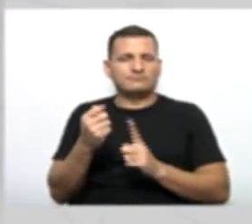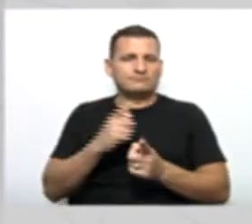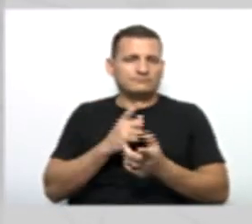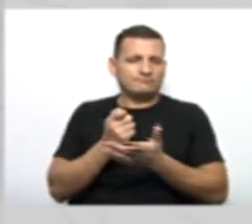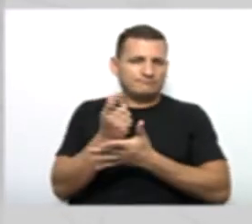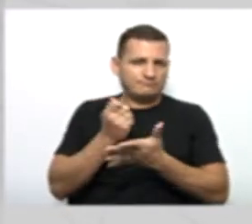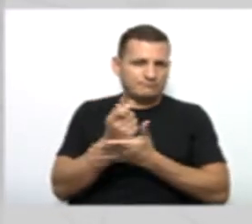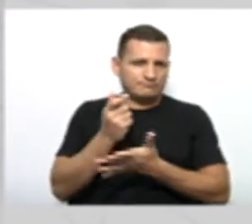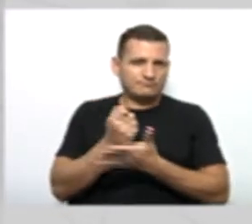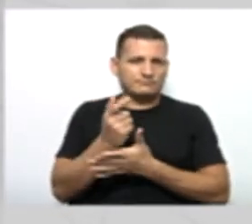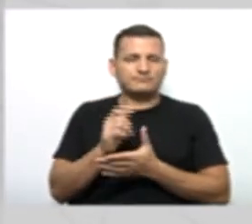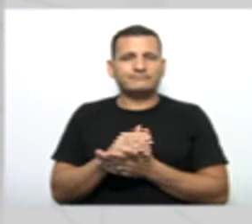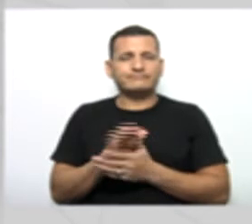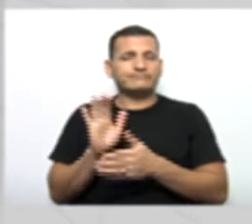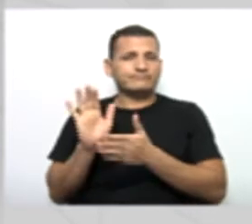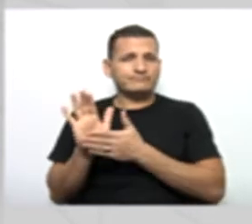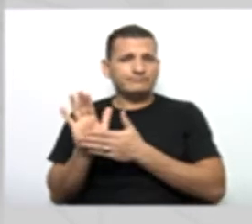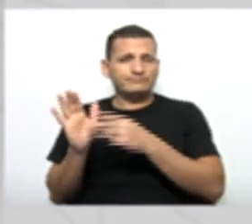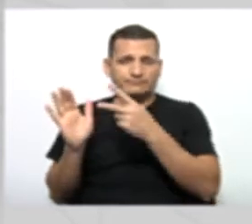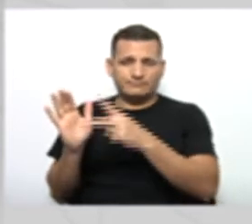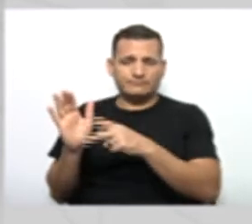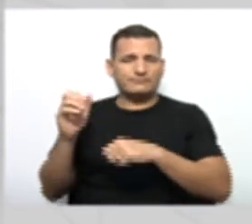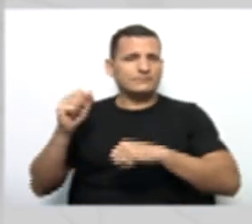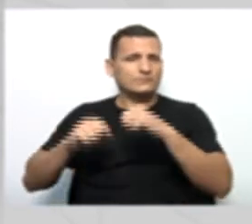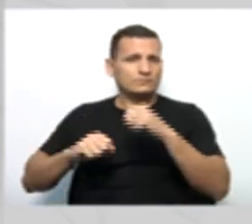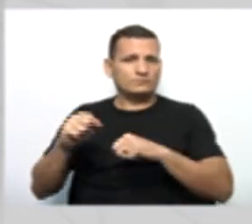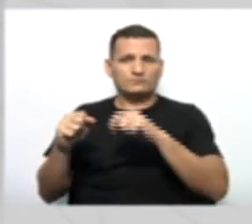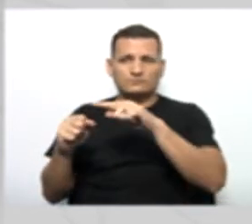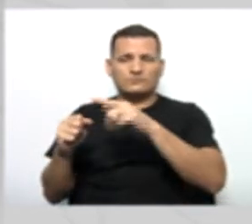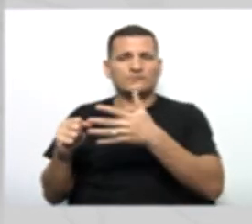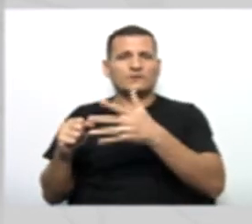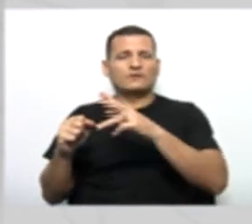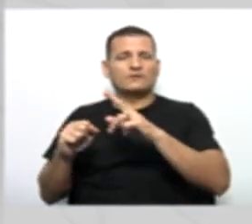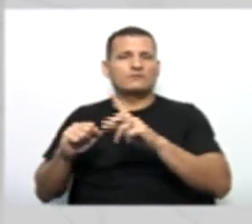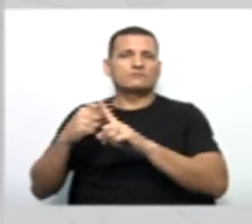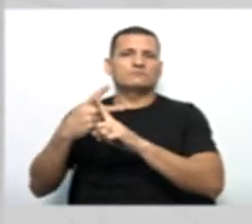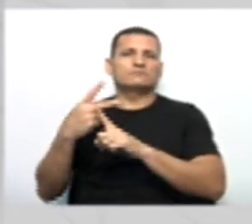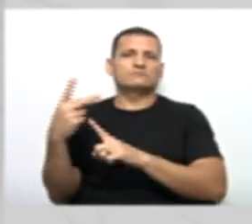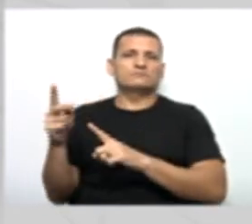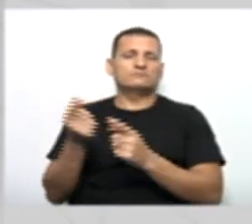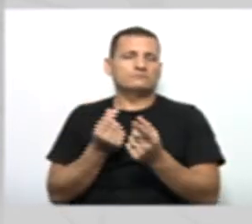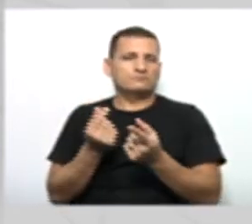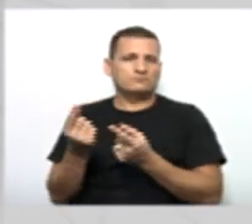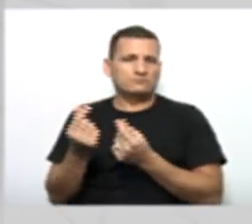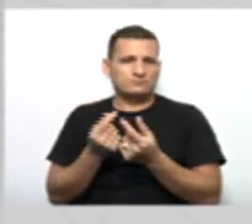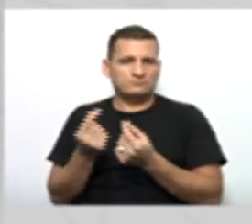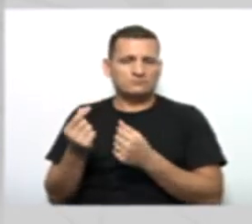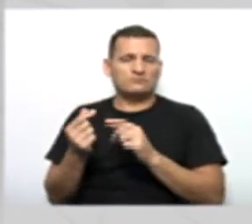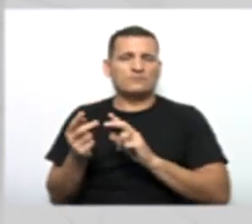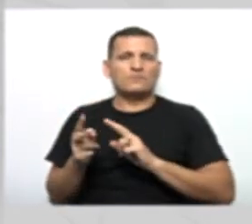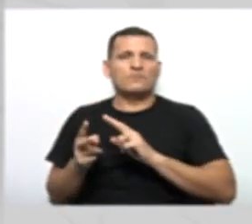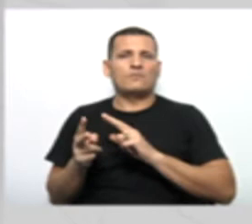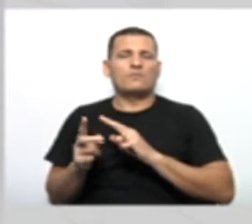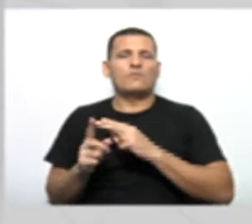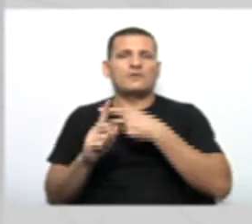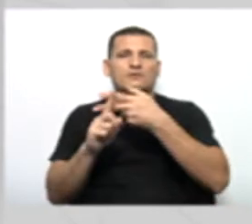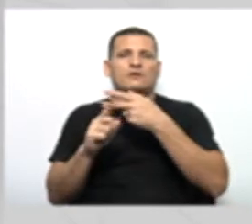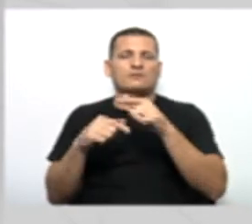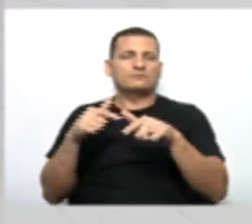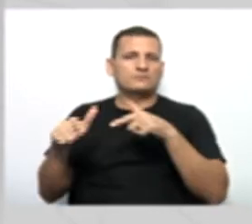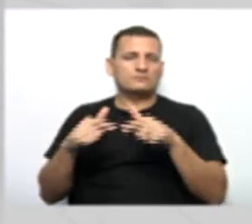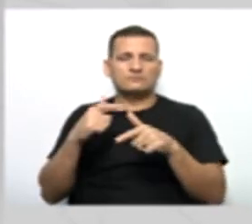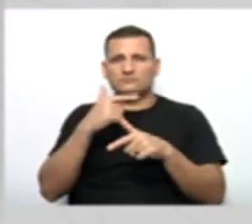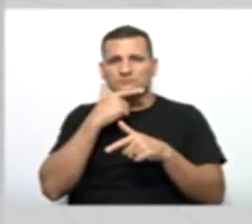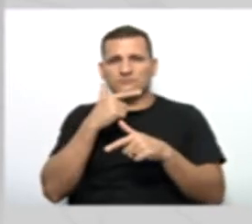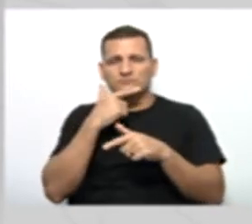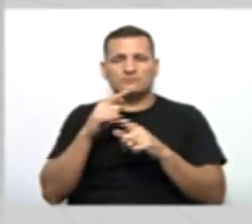principalmente pela indústria que procura cada dia aumentar o seu lucro, aumentar a quantidade de empregos, mas para isso ela precisa